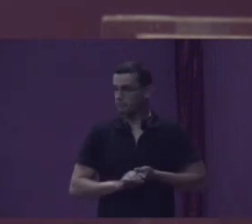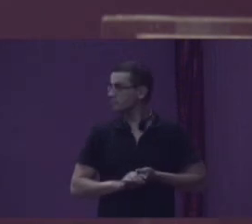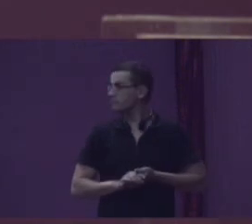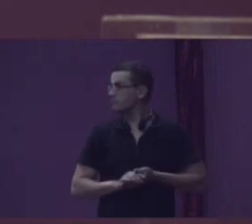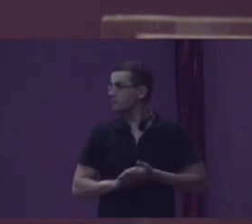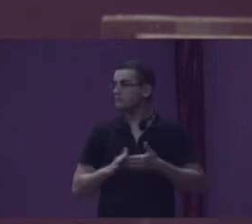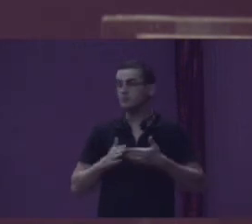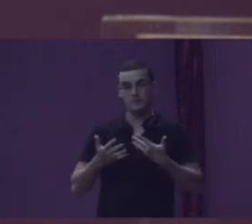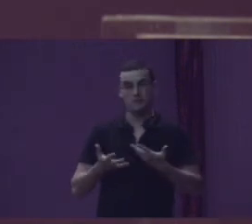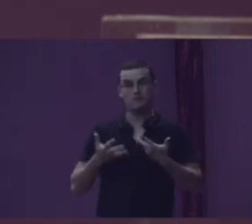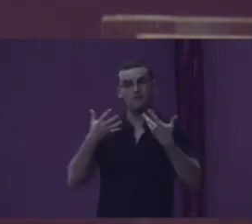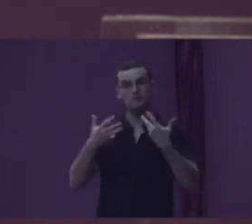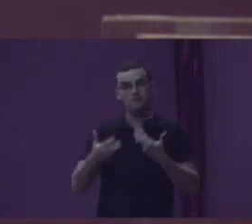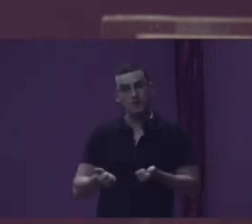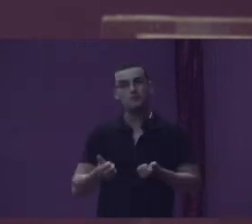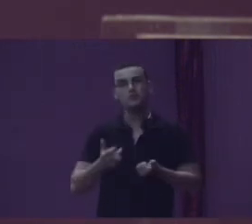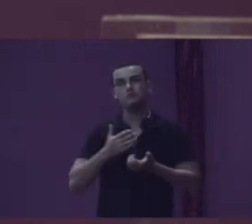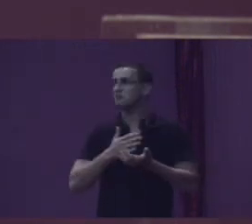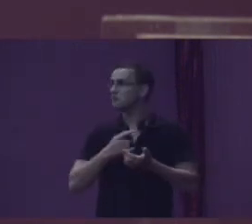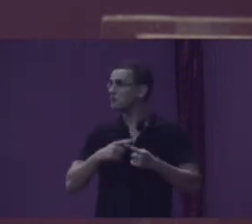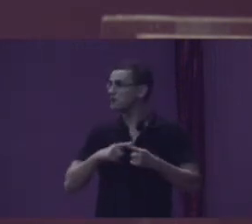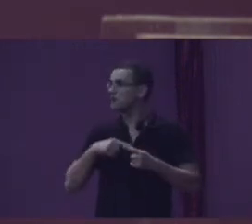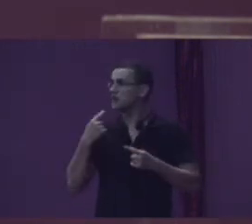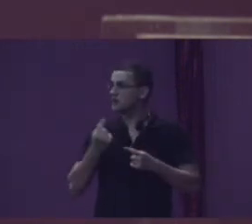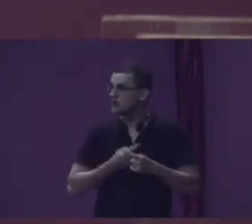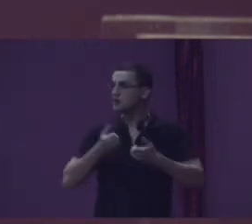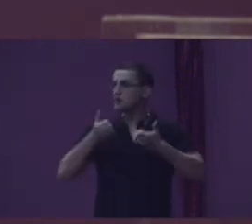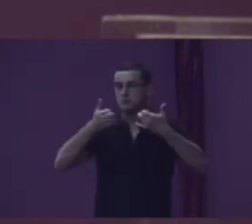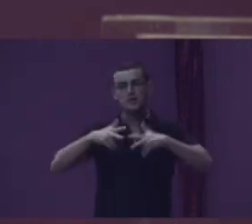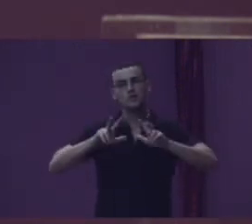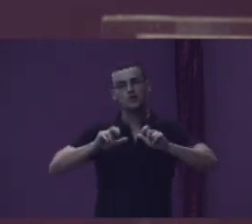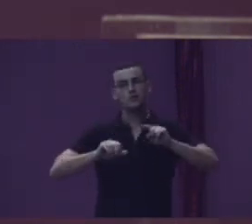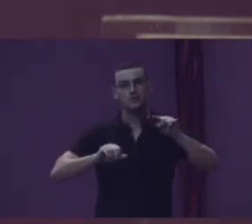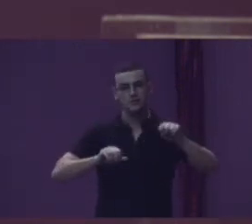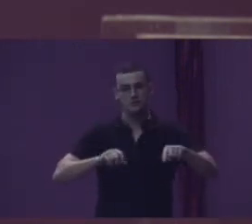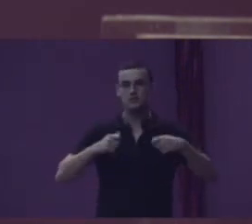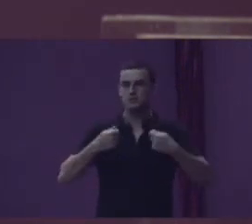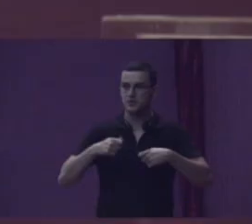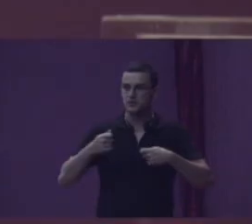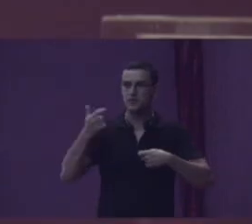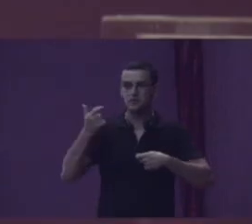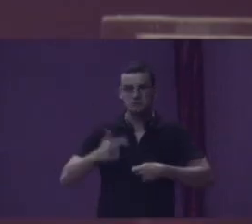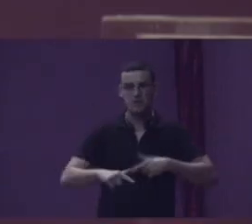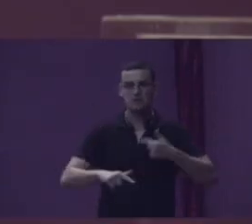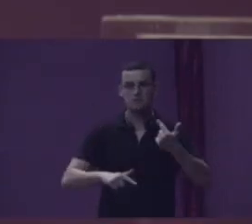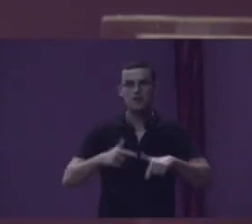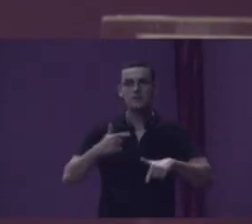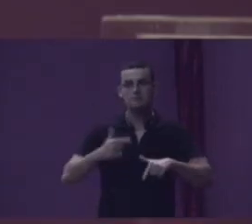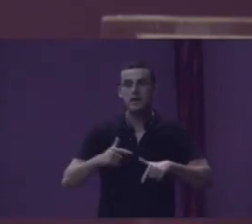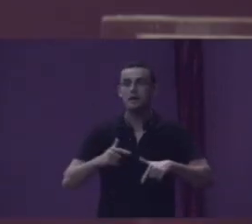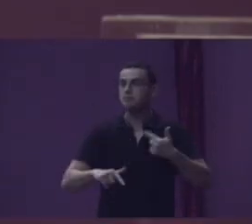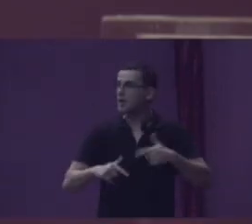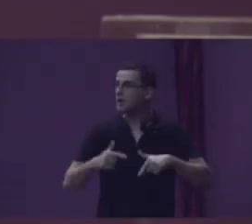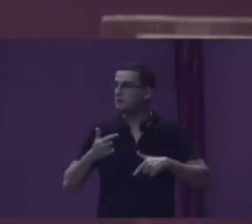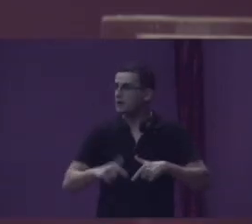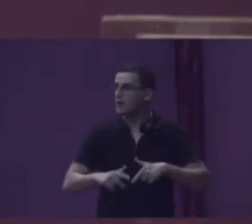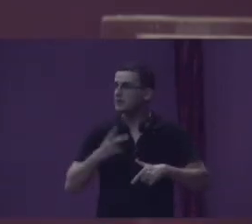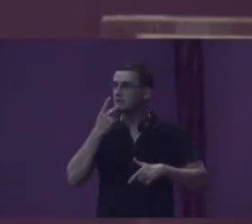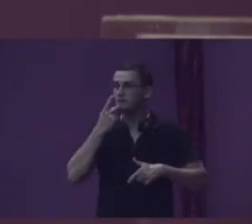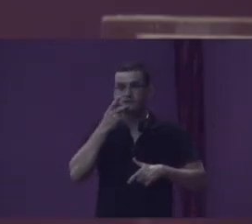com isso, que quando falamos de risco, precisamos cada vez dizer onde e para